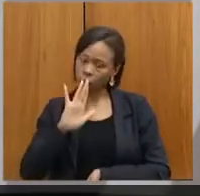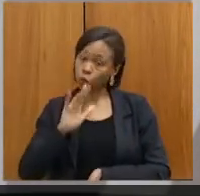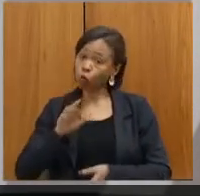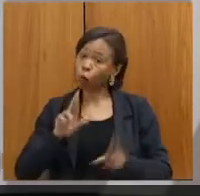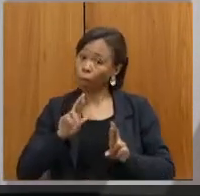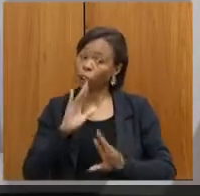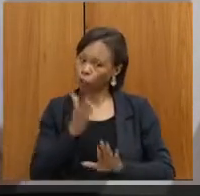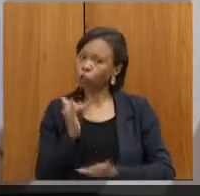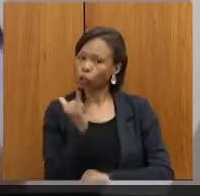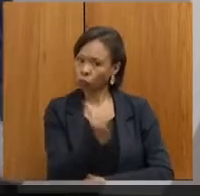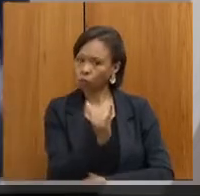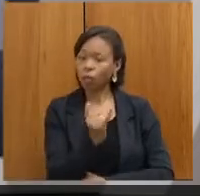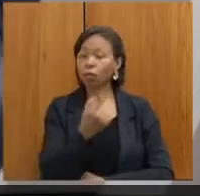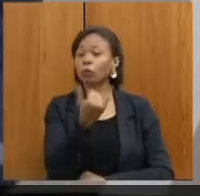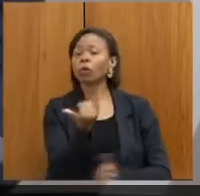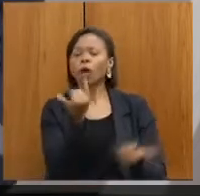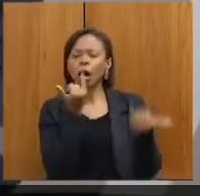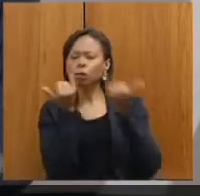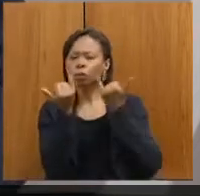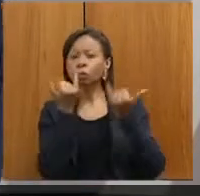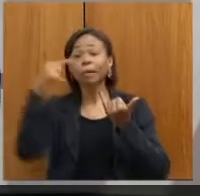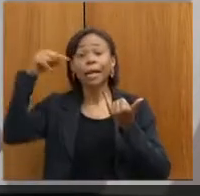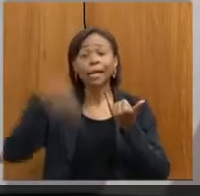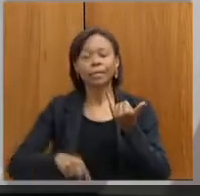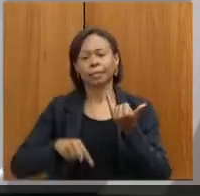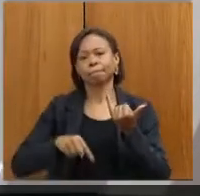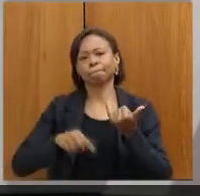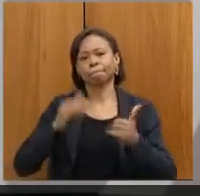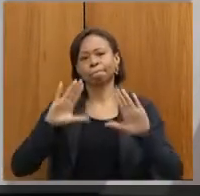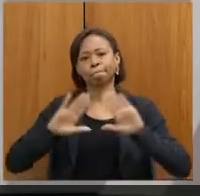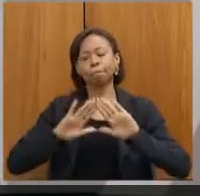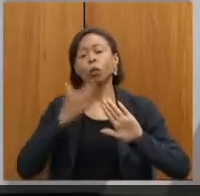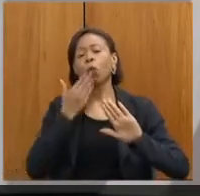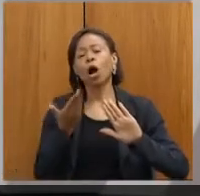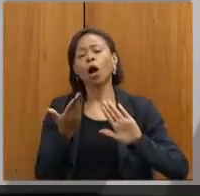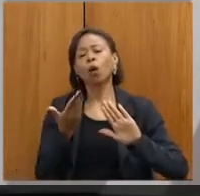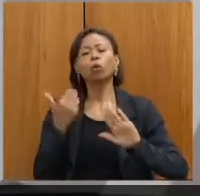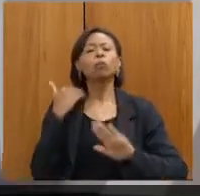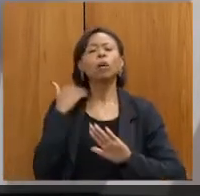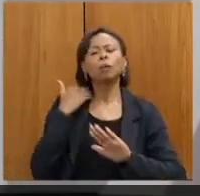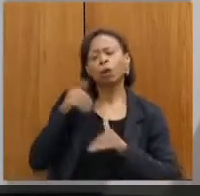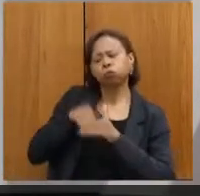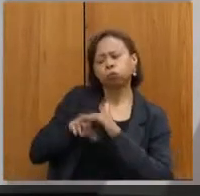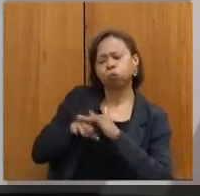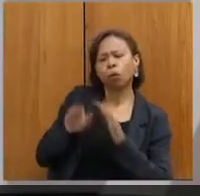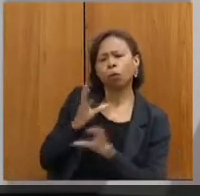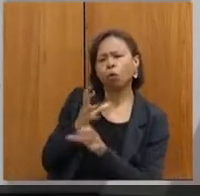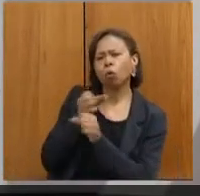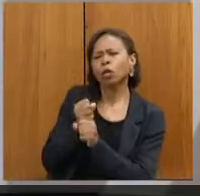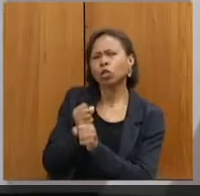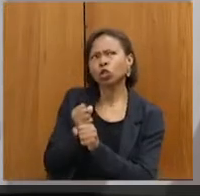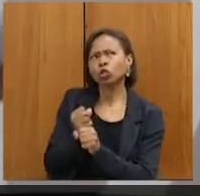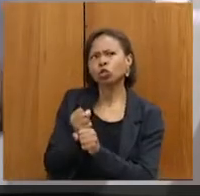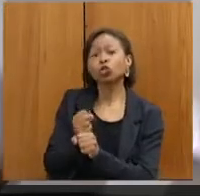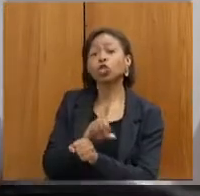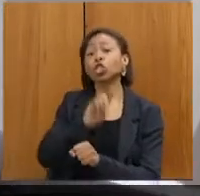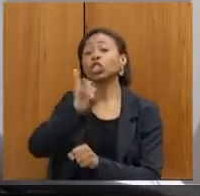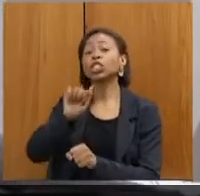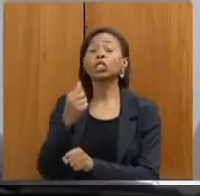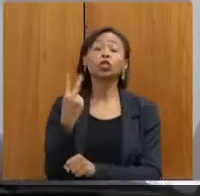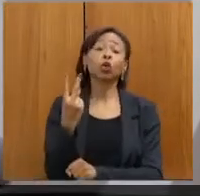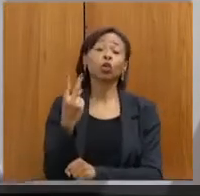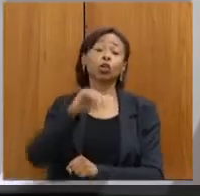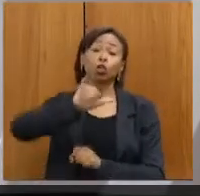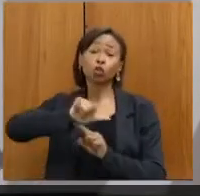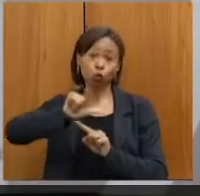possa nos informar a Assembleia Legislativa de qual o saldo bancário do dia dois de julho e